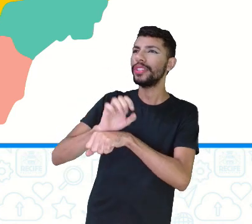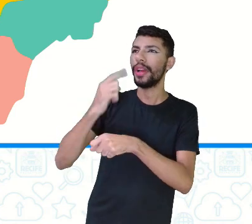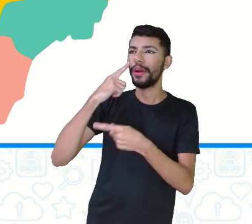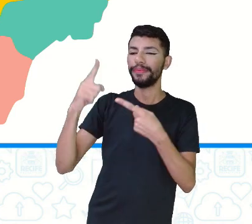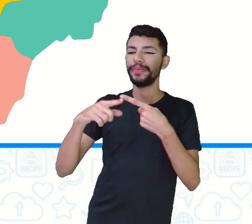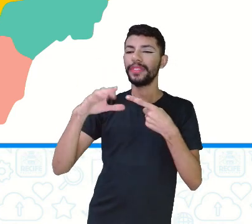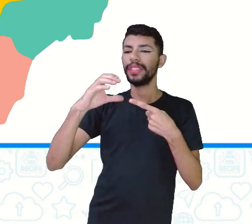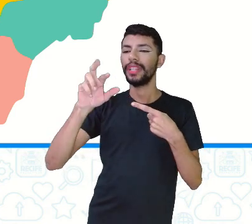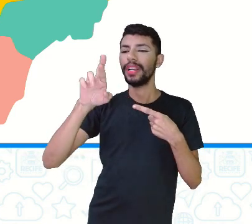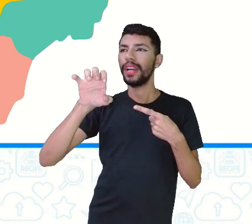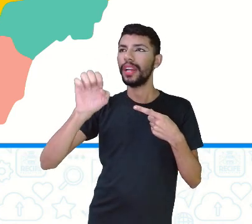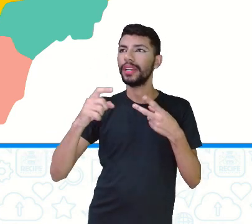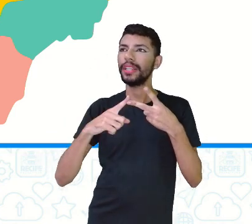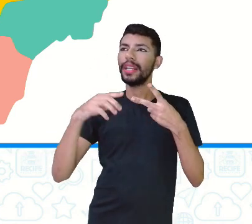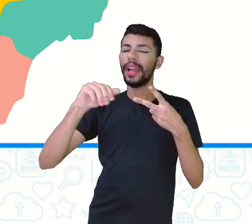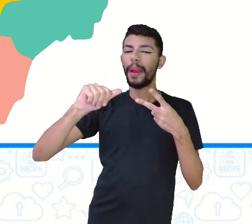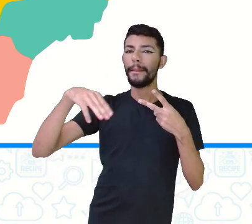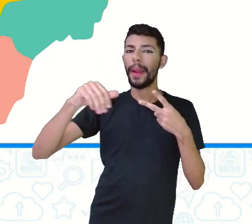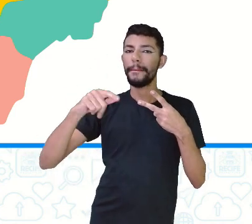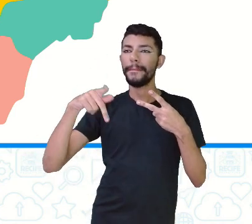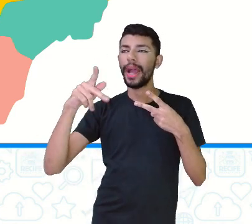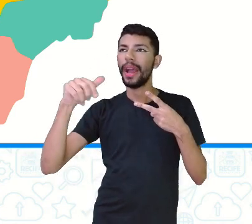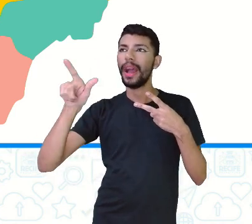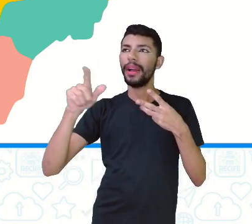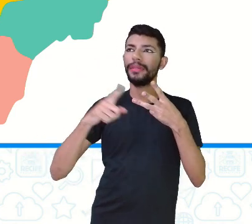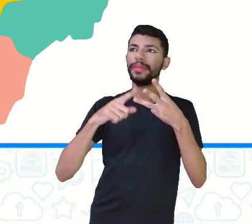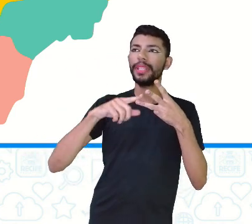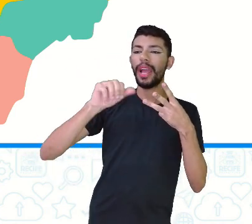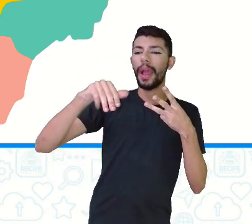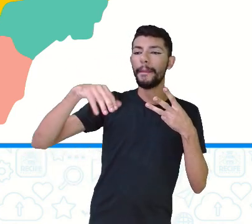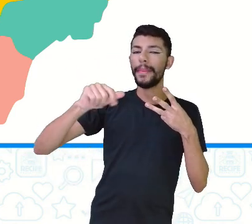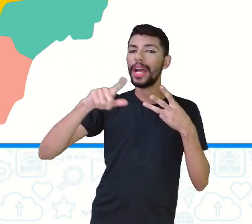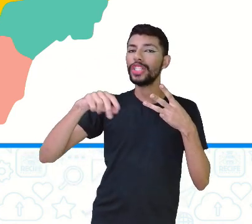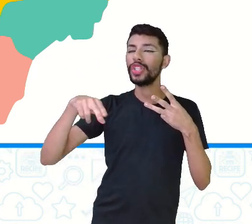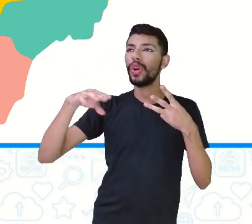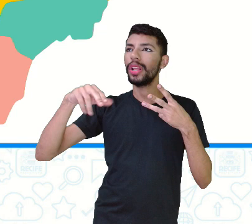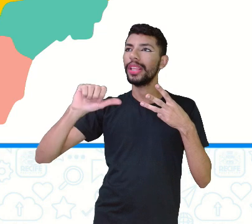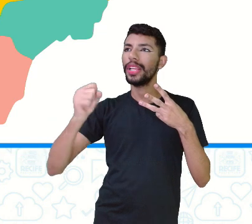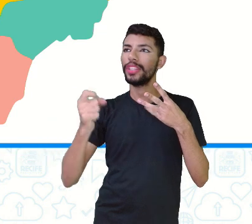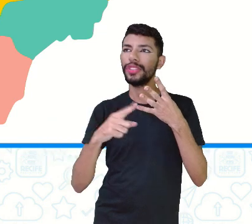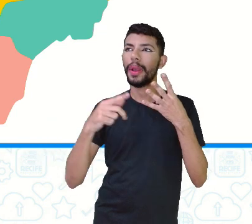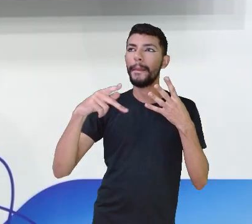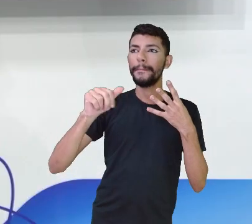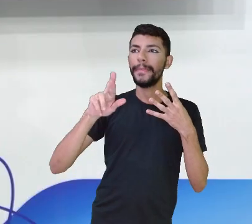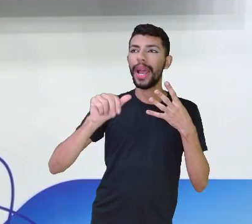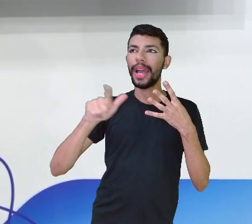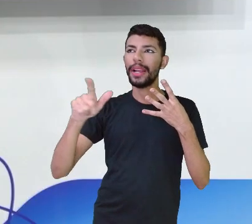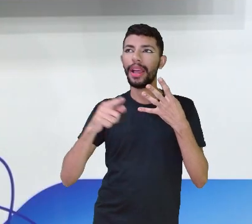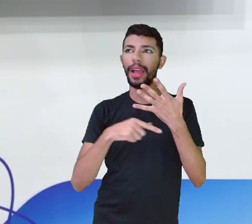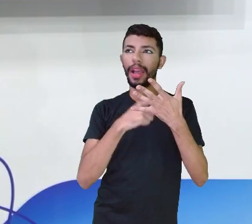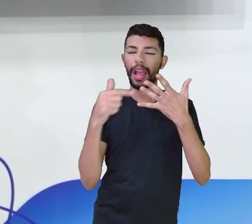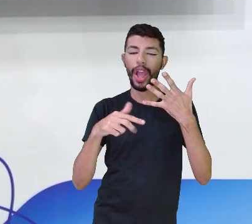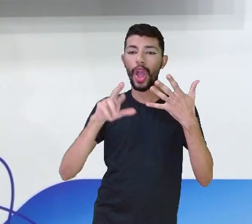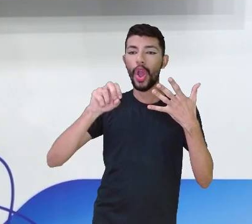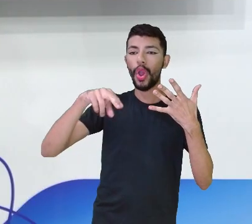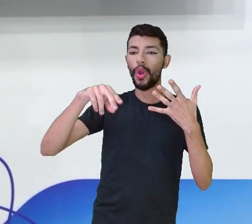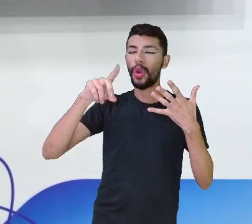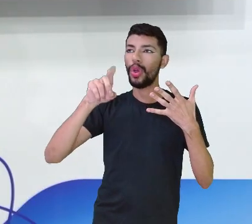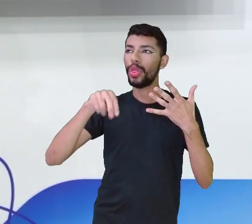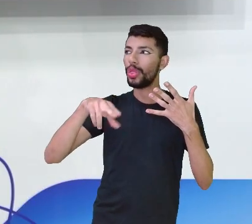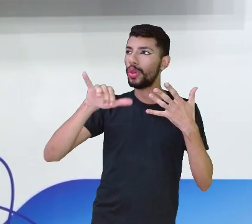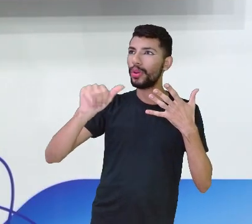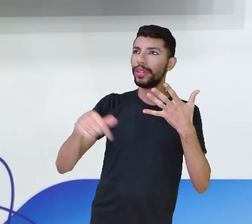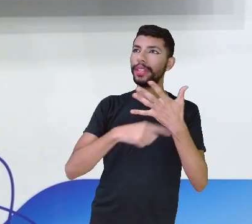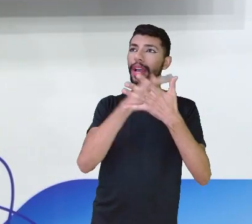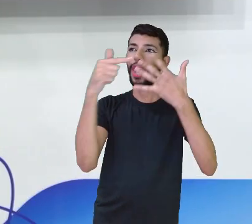Amapá, Amazonas, Pará, Rondônia, Roraima e Tocantins. São os 7 estados